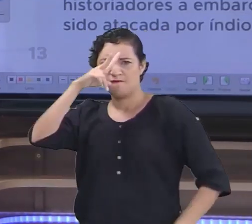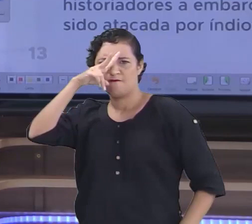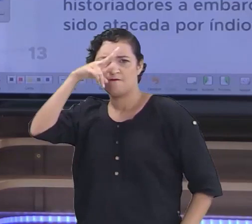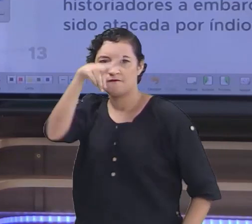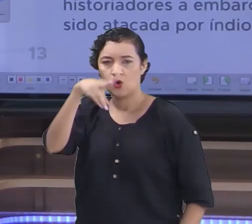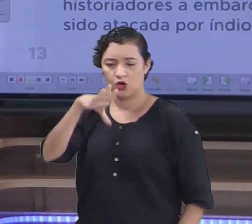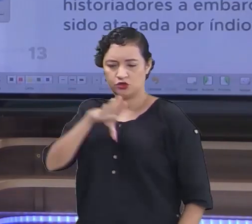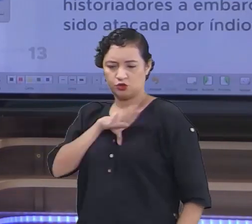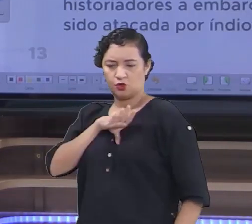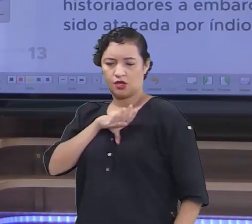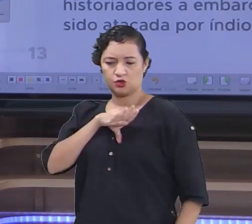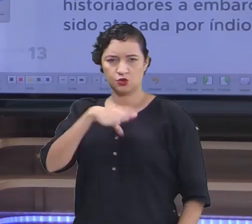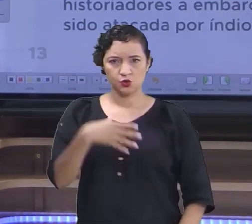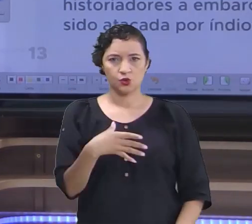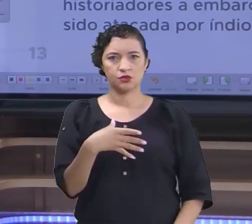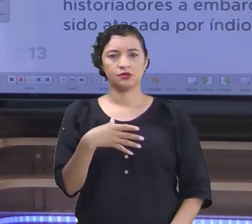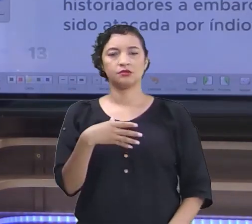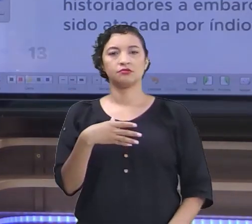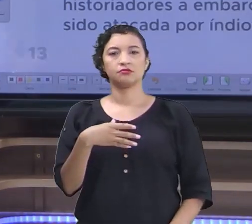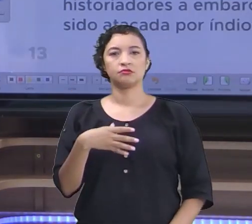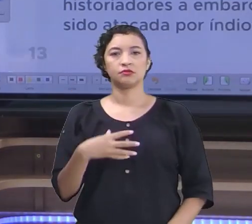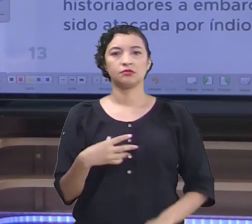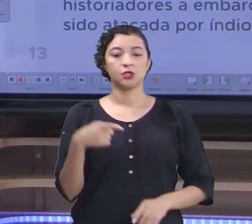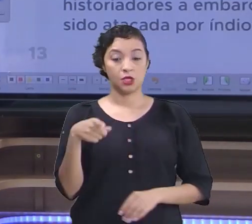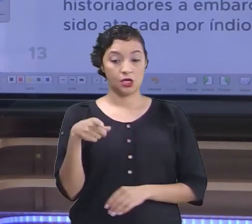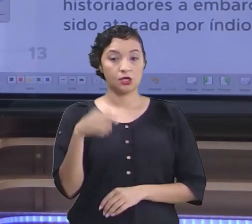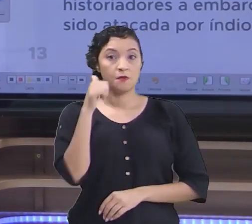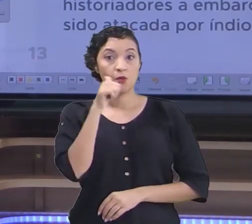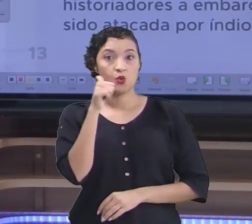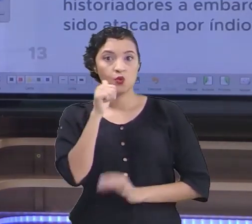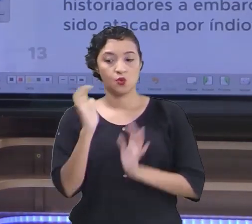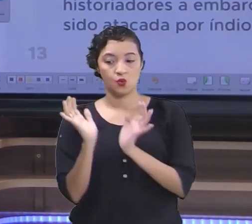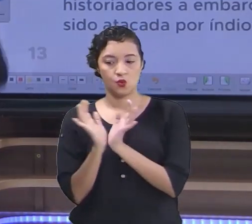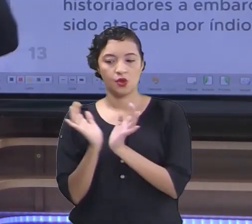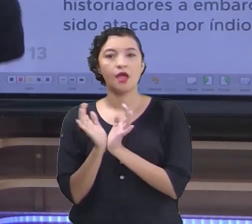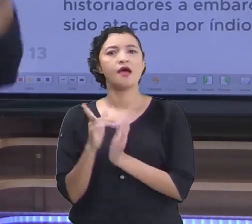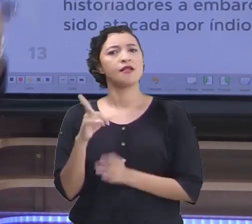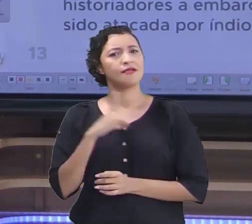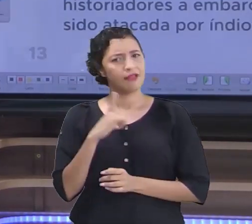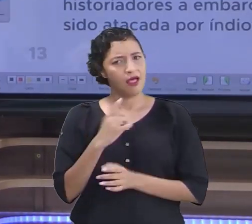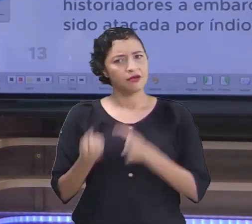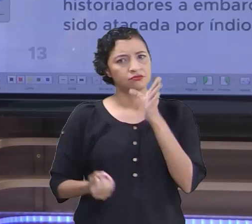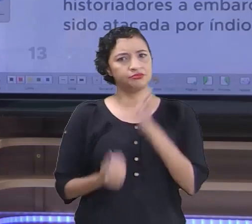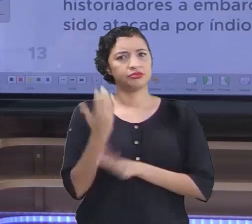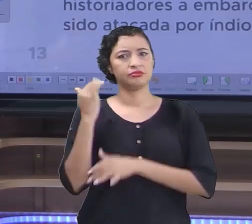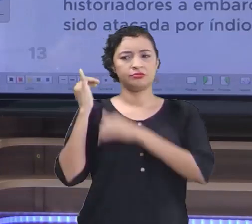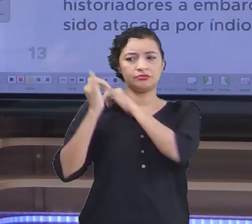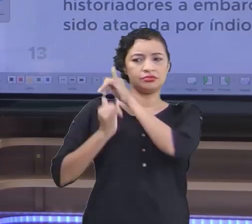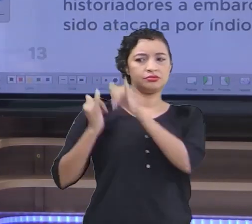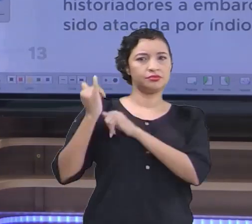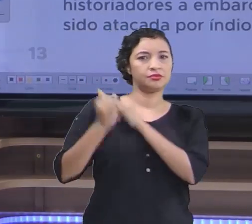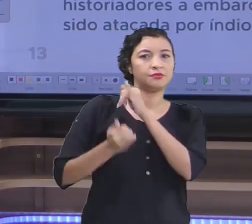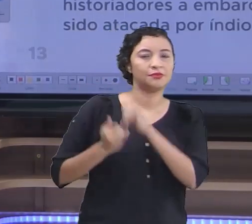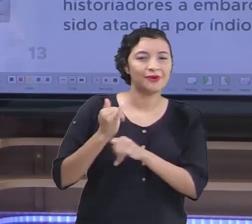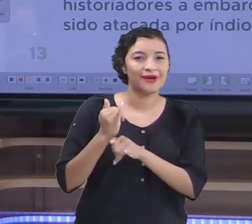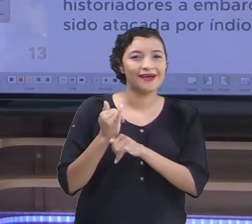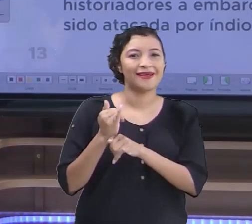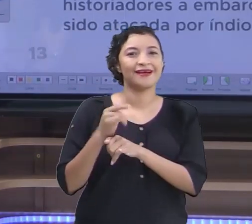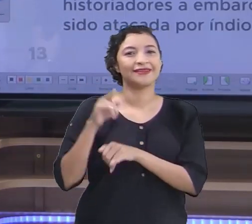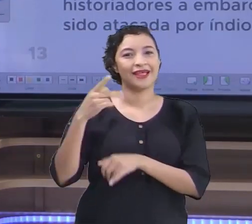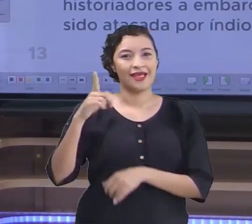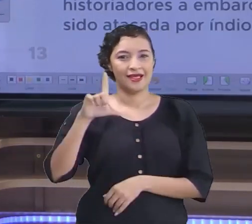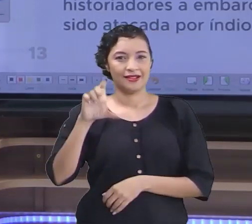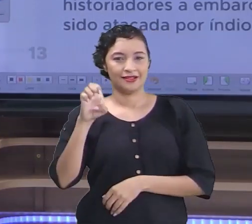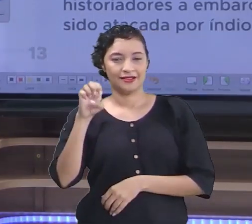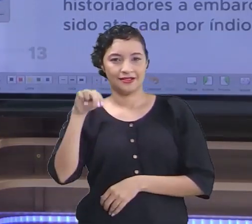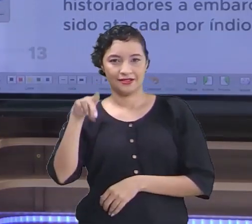atacavam de um modo selvagem. Essas mulheres até virou tipo uma lenda. Aí o nome era Lendárias